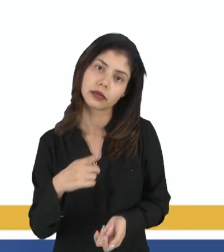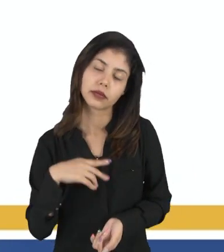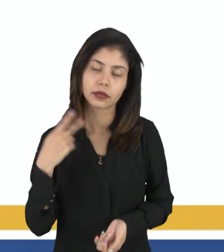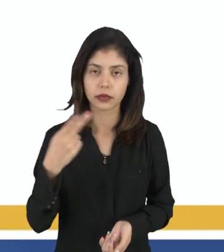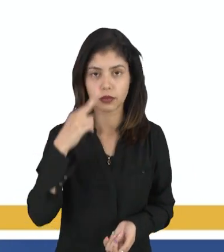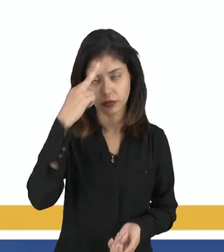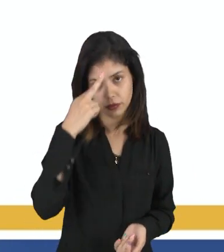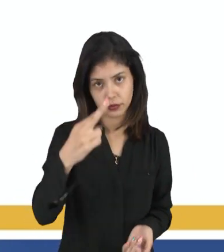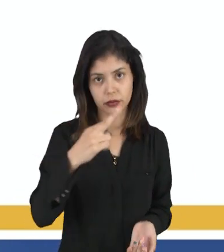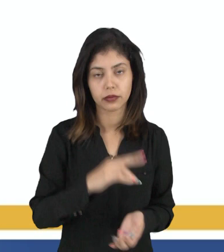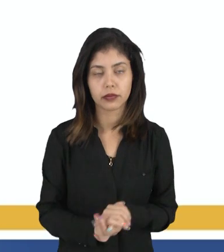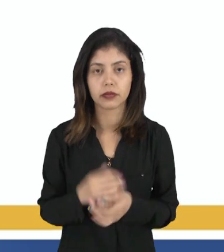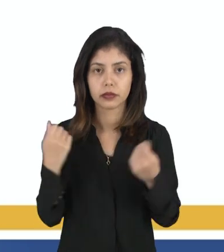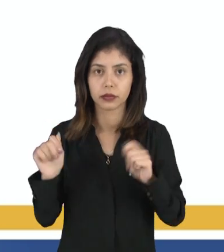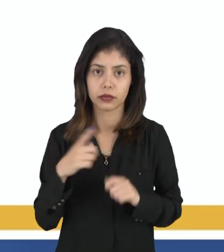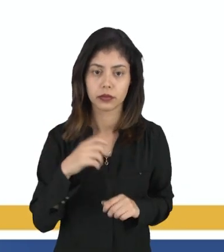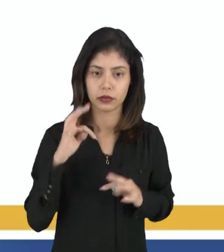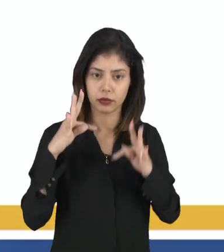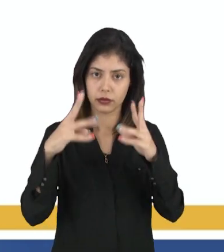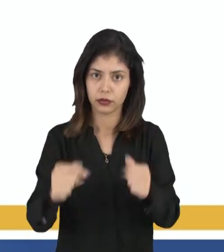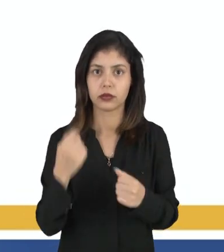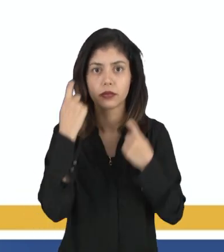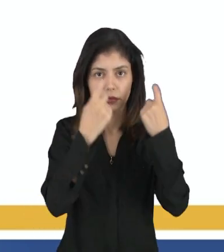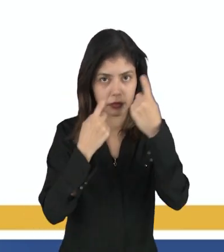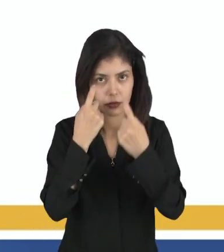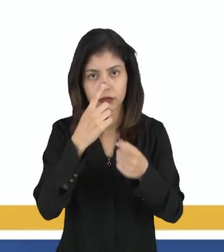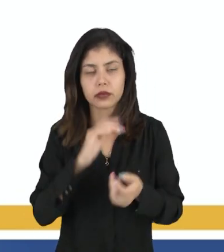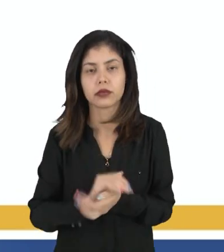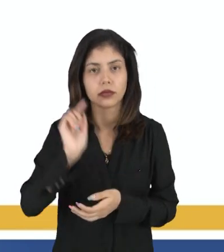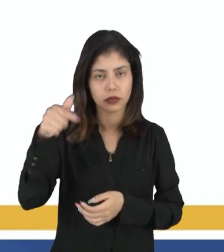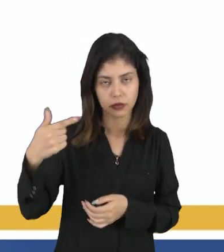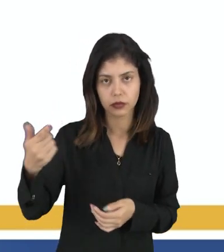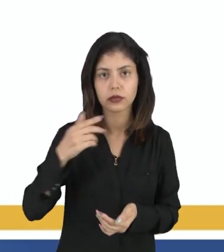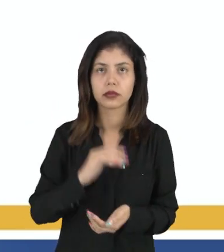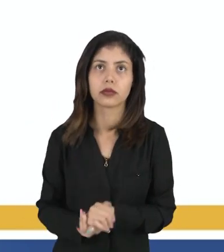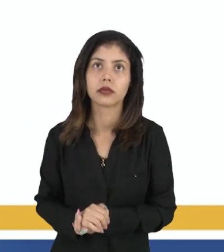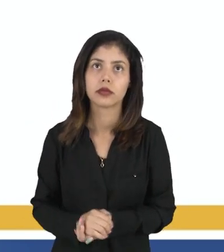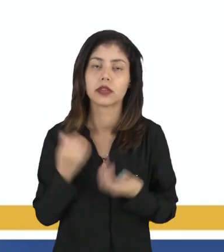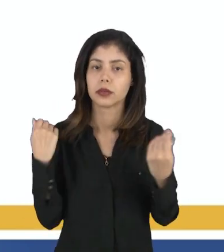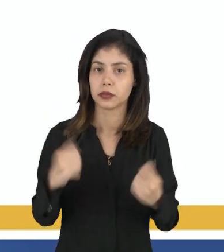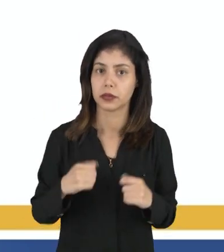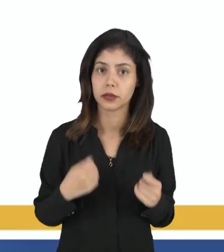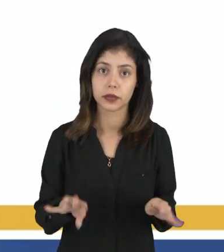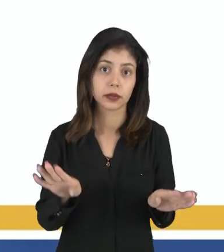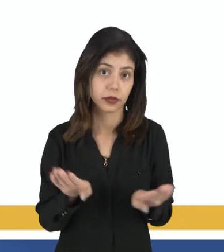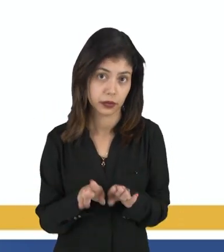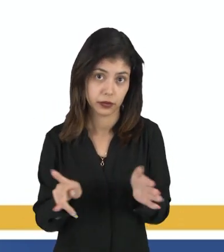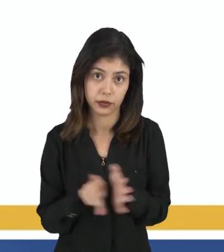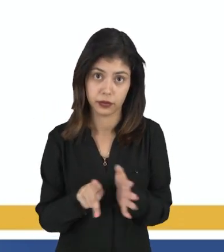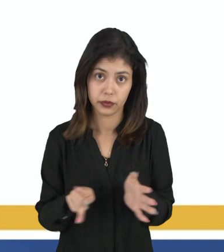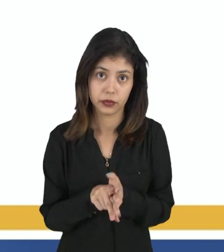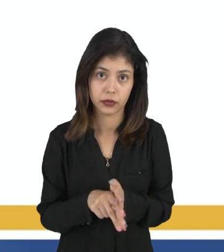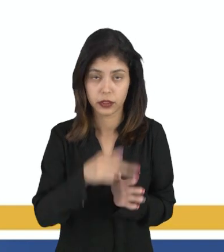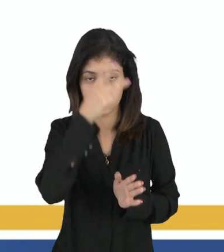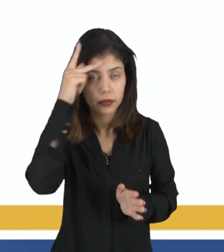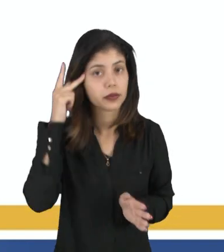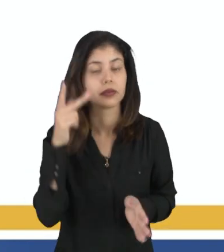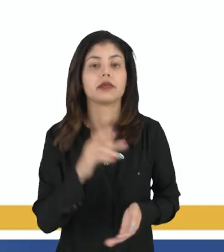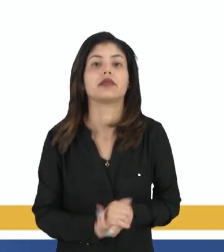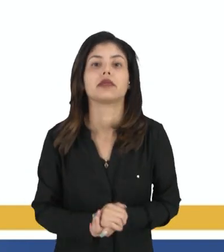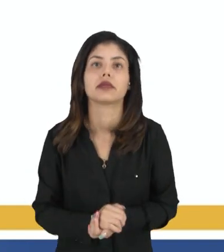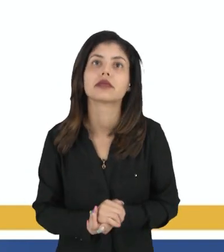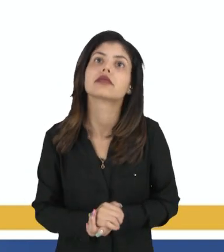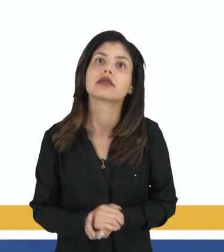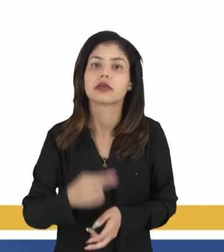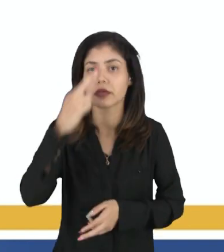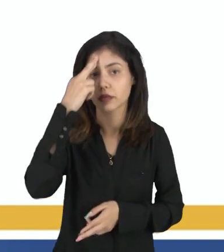com o chefe, ele teve toda essa preocupação. Logo, por se tratar de uma pessoa